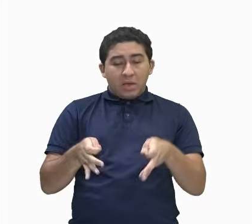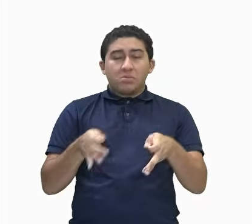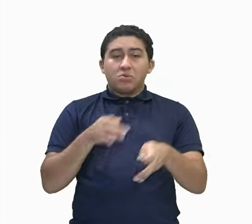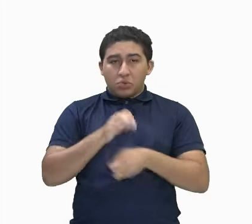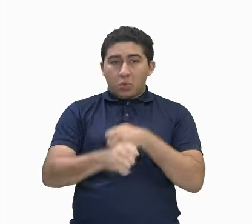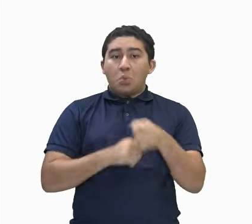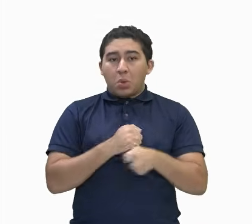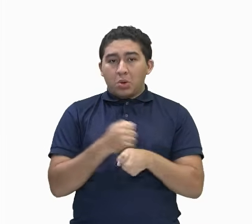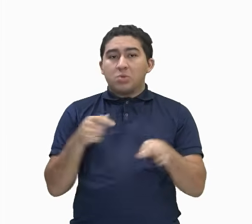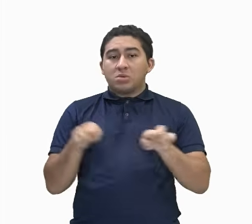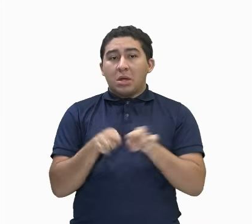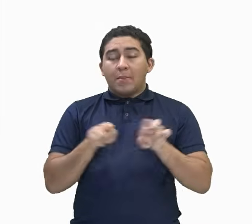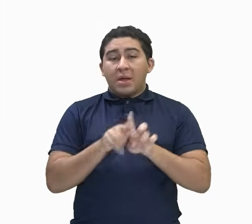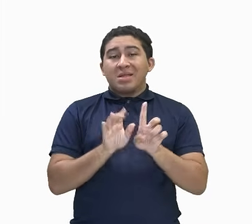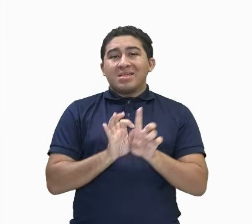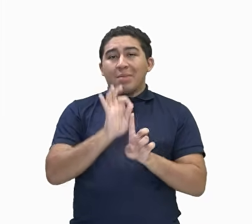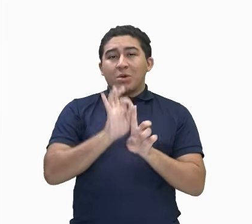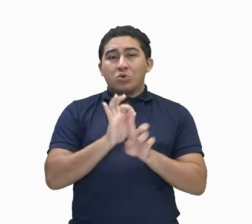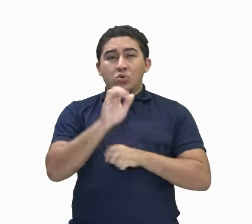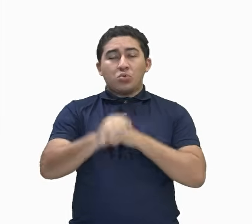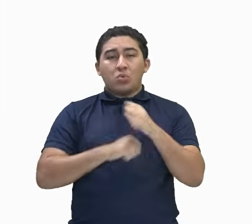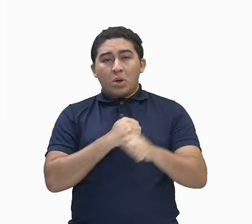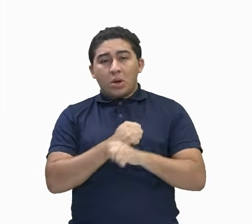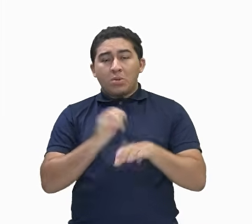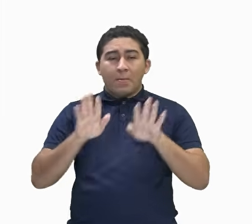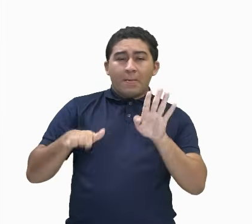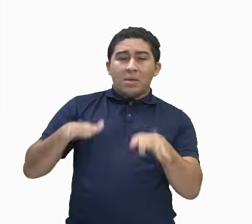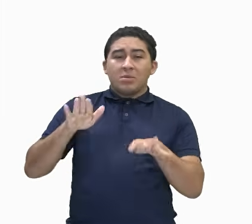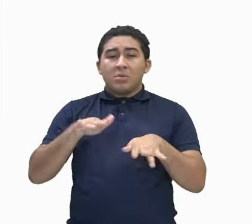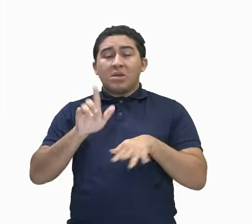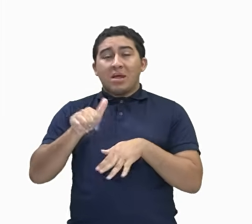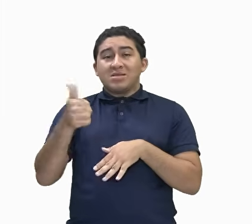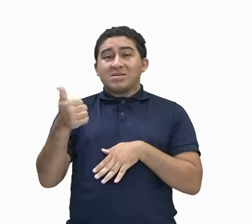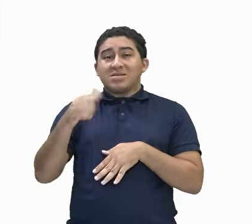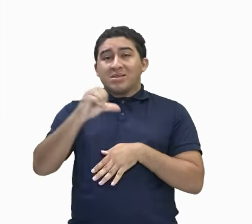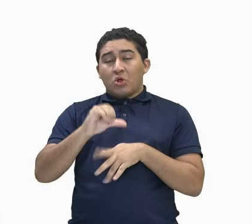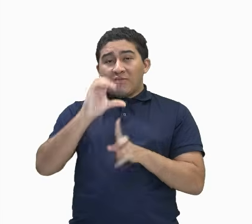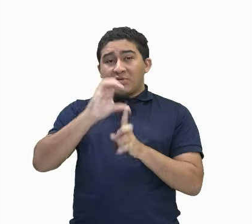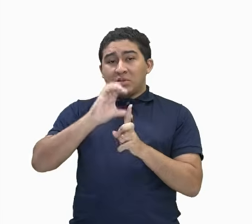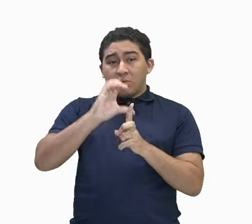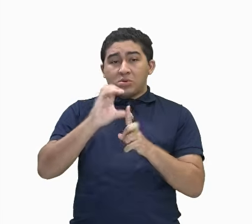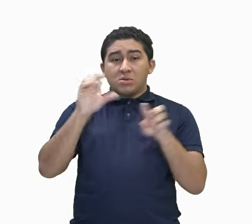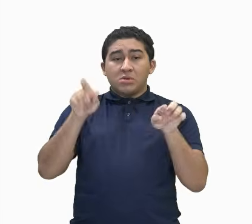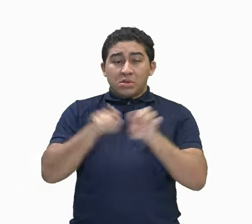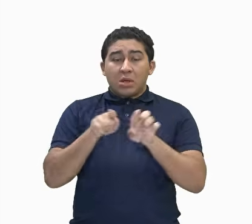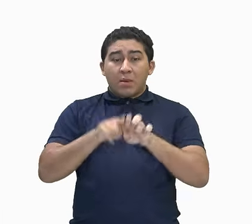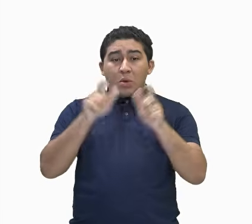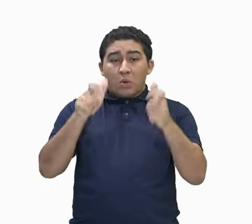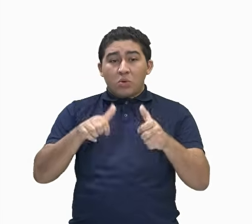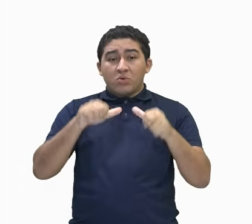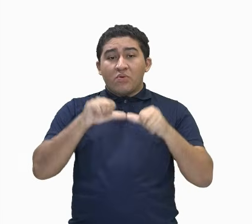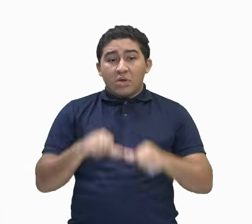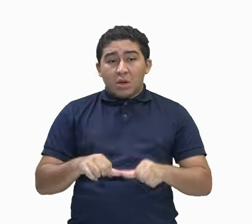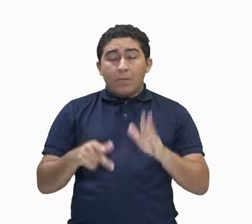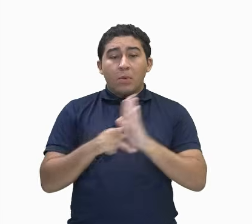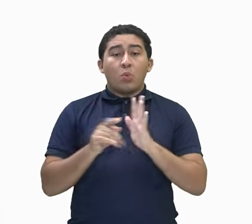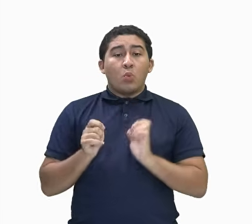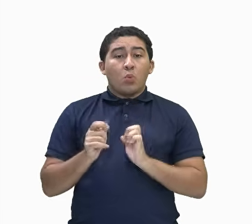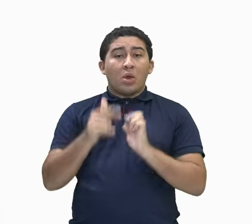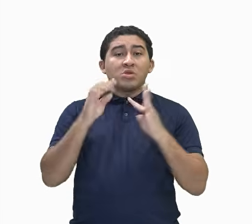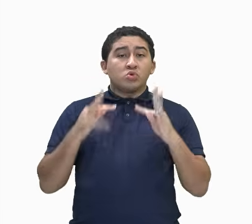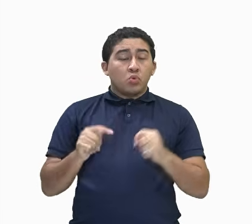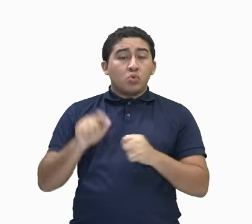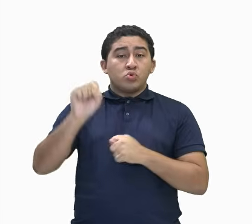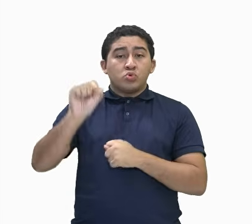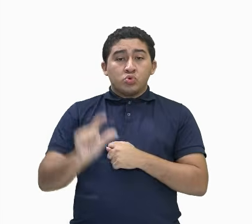ano. A temperatura média nessa região anual é de 19 graus Celsius e vai estar localizada em quase toda a região